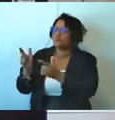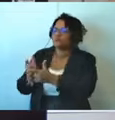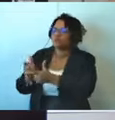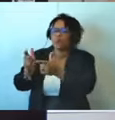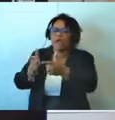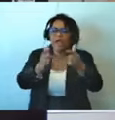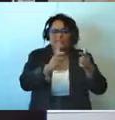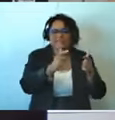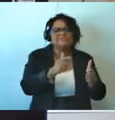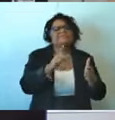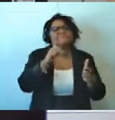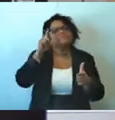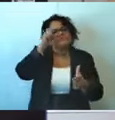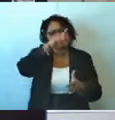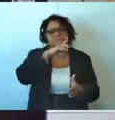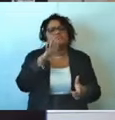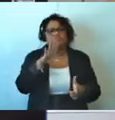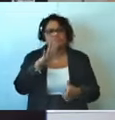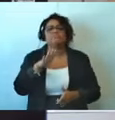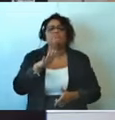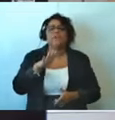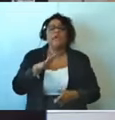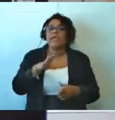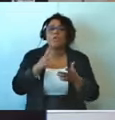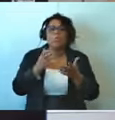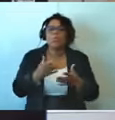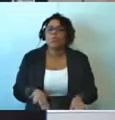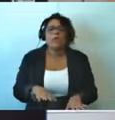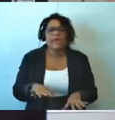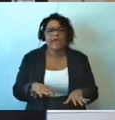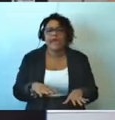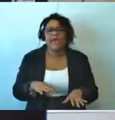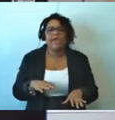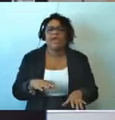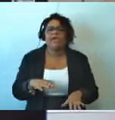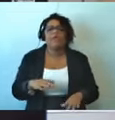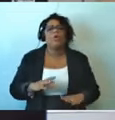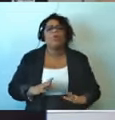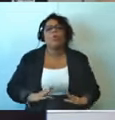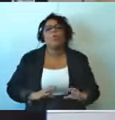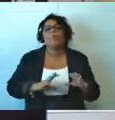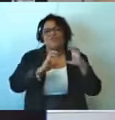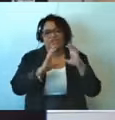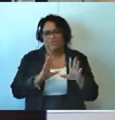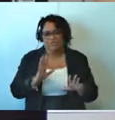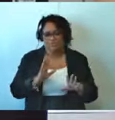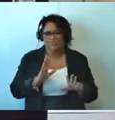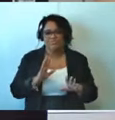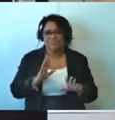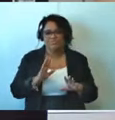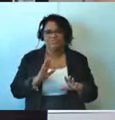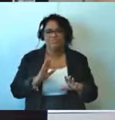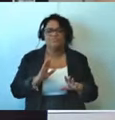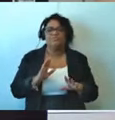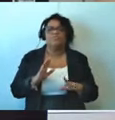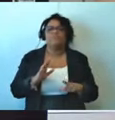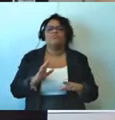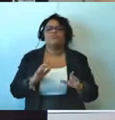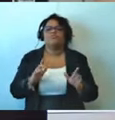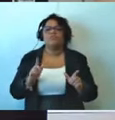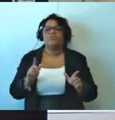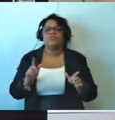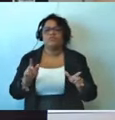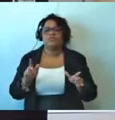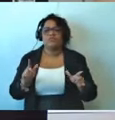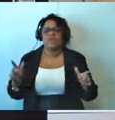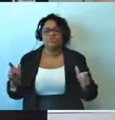implantar. E nós não queremos também gerar esse conflito, esse dilema de reduzir faixas de trânsito para fazer uma